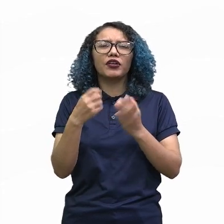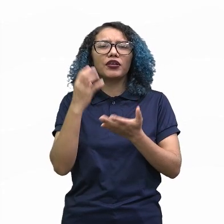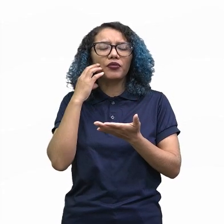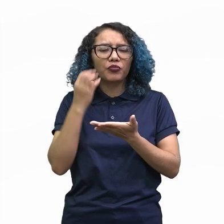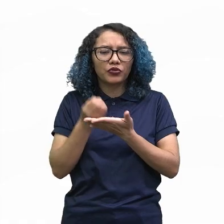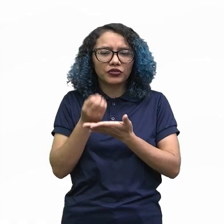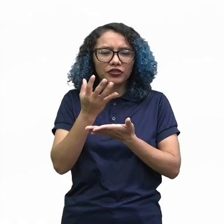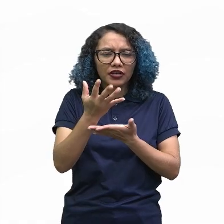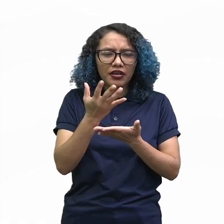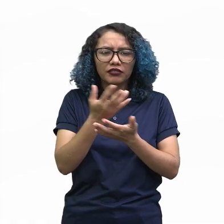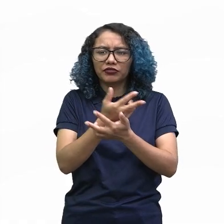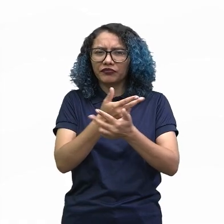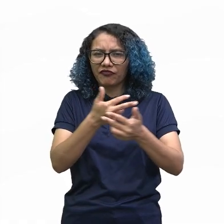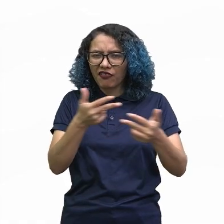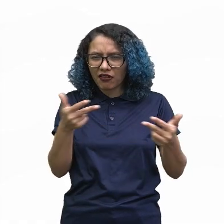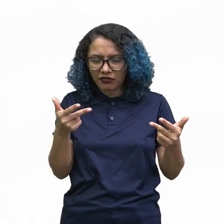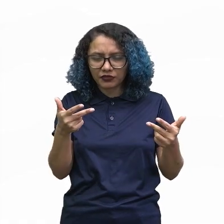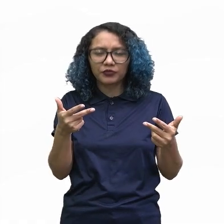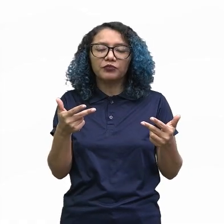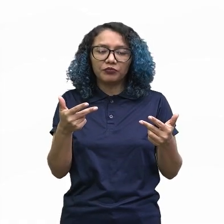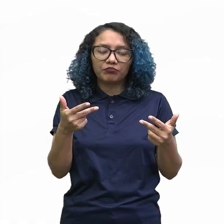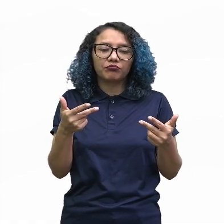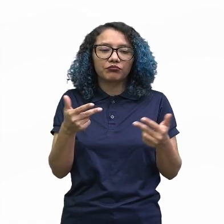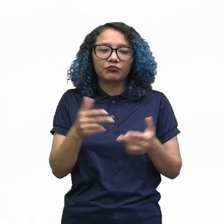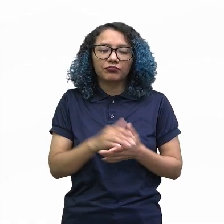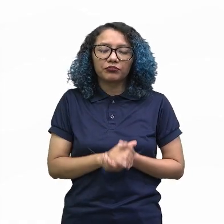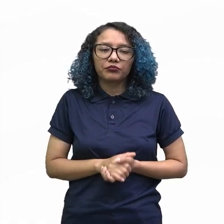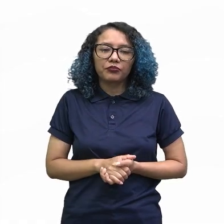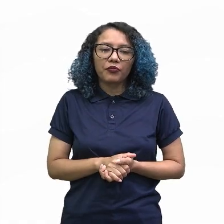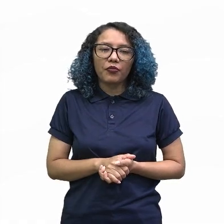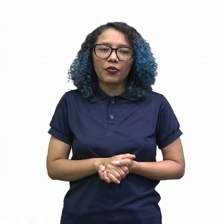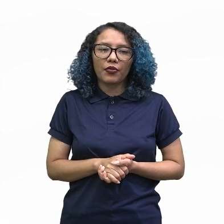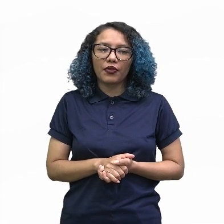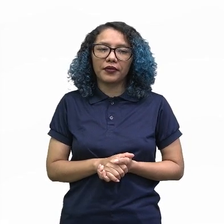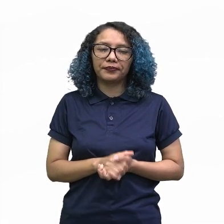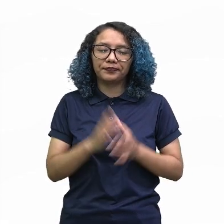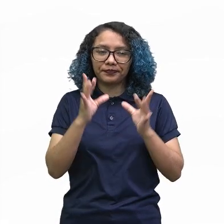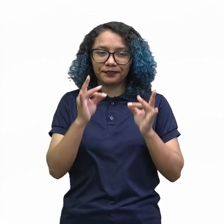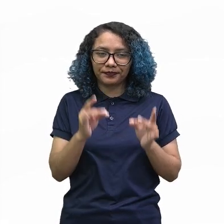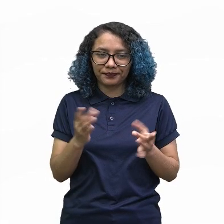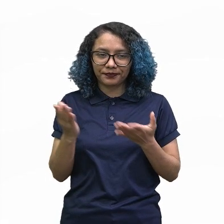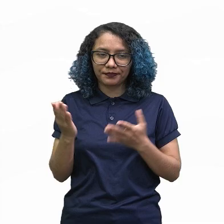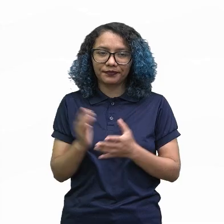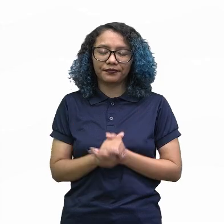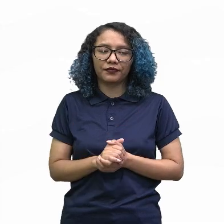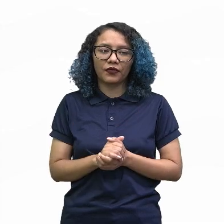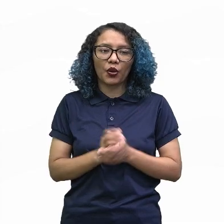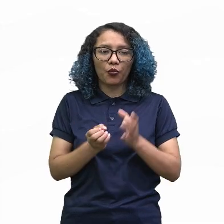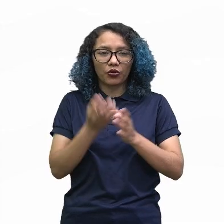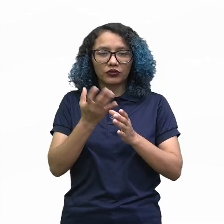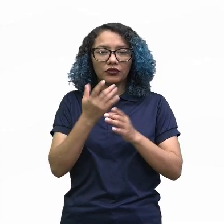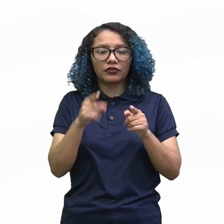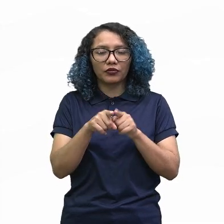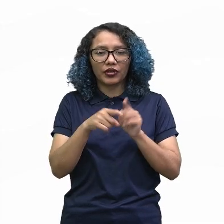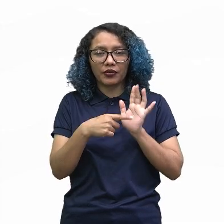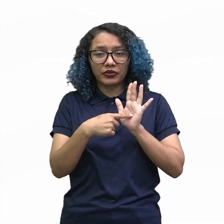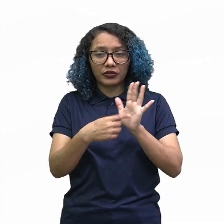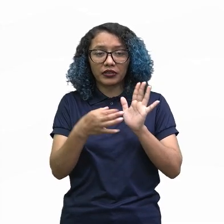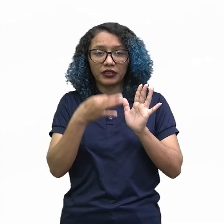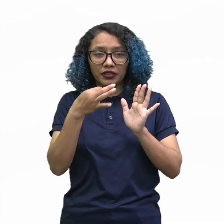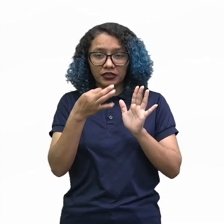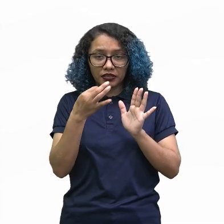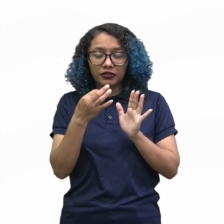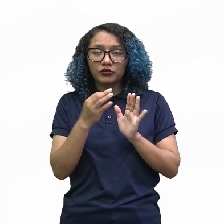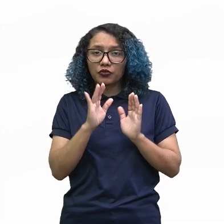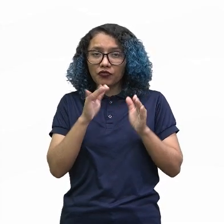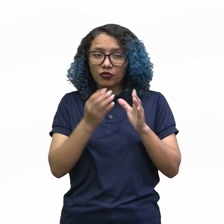podcasts, fanzines, enzines, playlists comentadas, etc. Vamos ao nosso detalhamento. Produção e apresentação de críticas